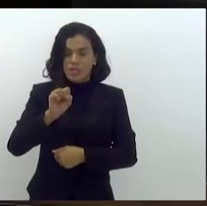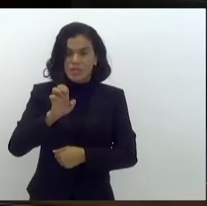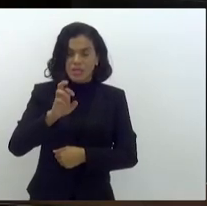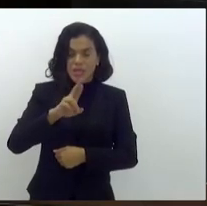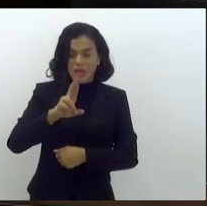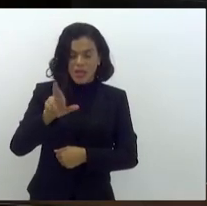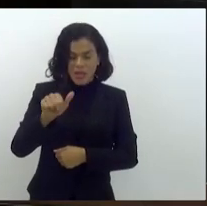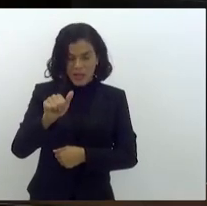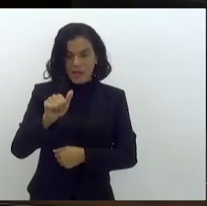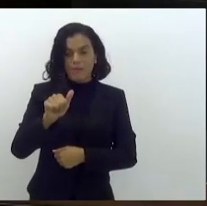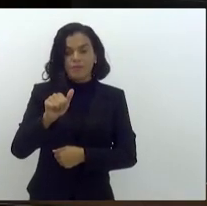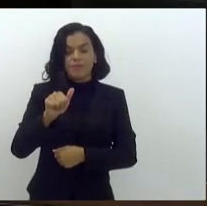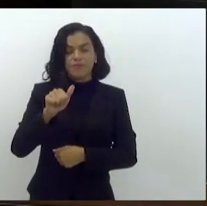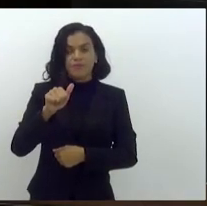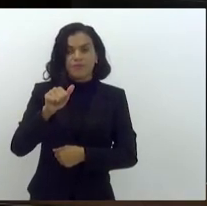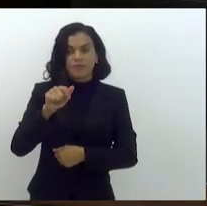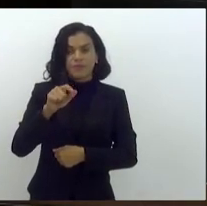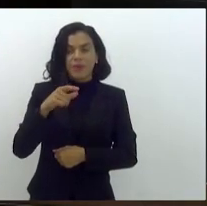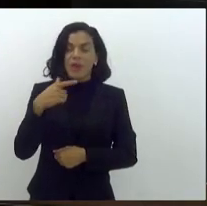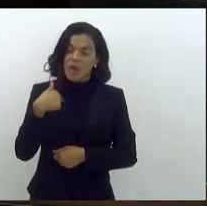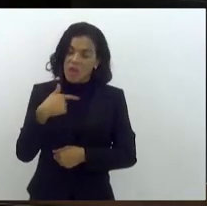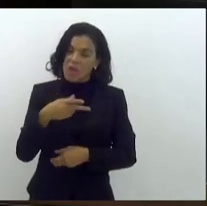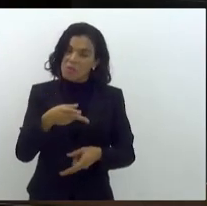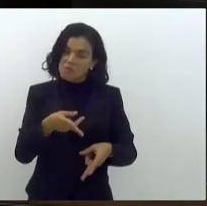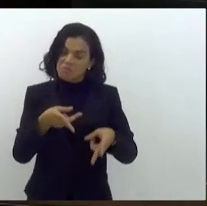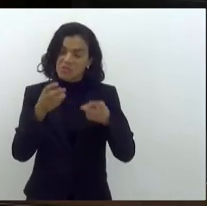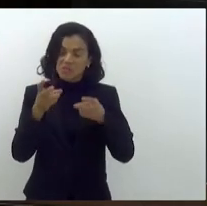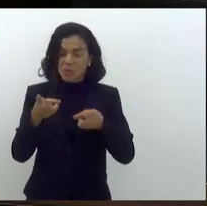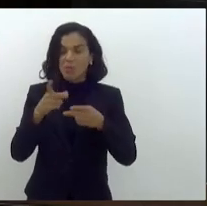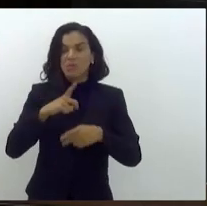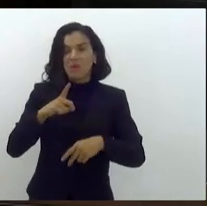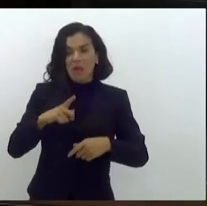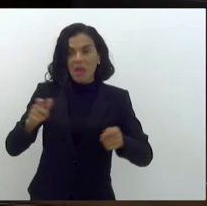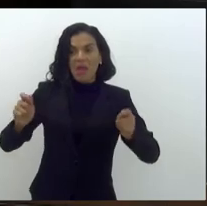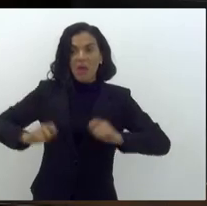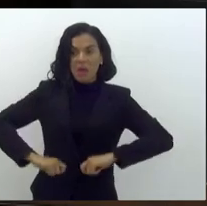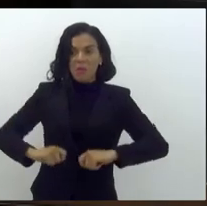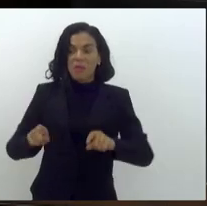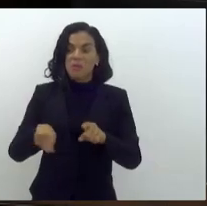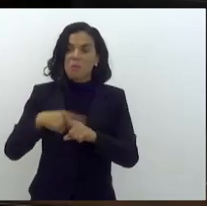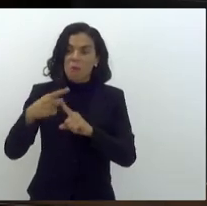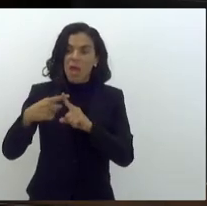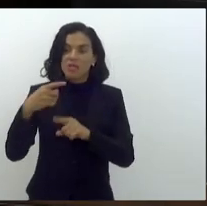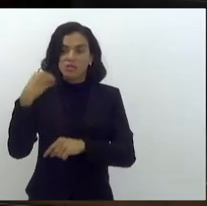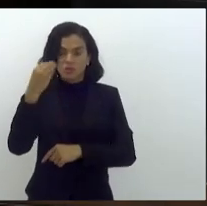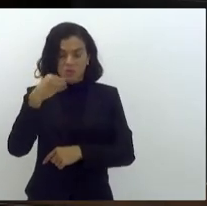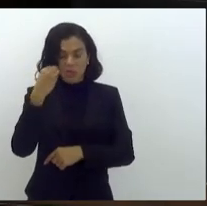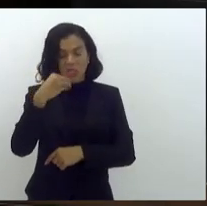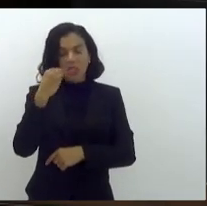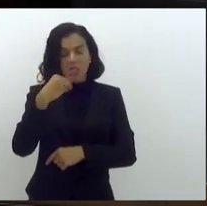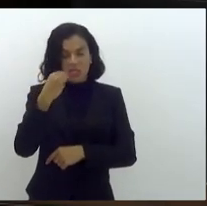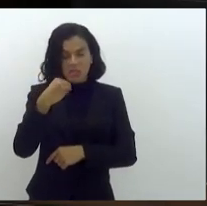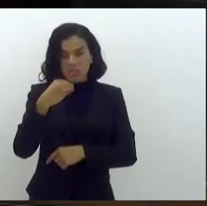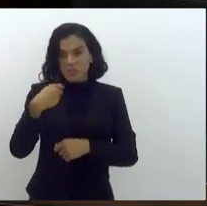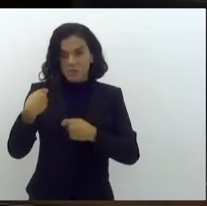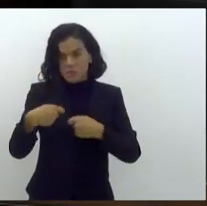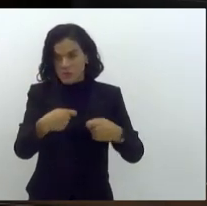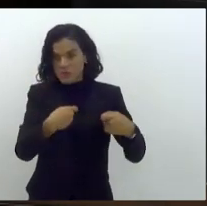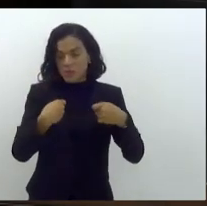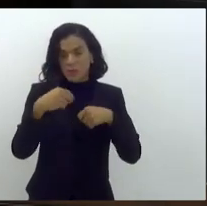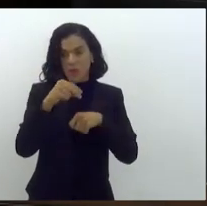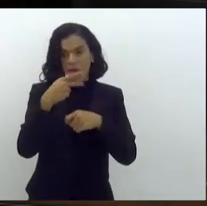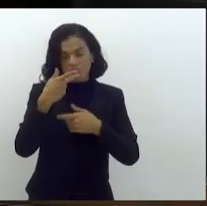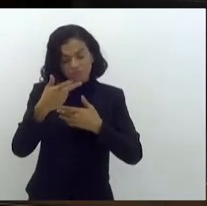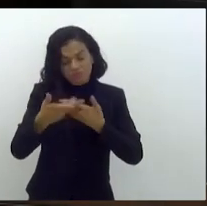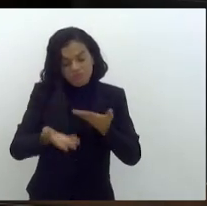independente no senado a meu ver tem a competência e tem a experiência necessárias para cuidar desse